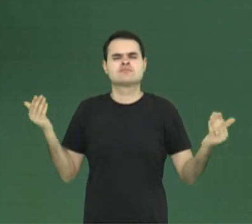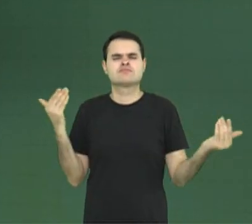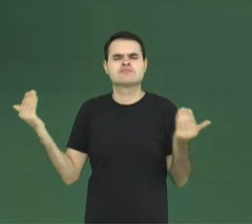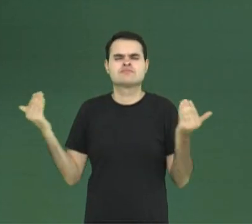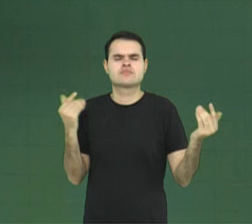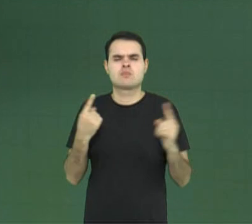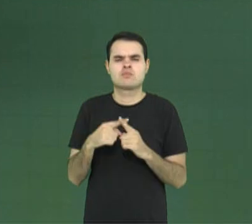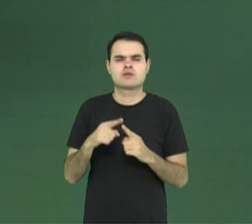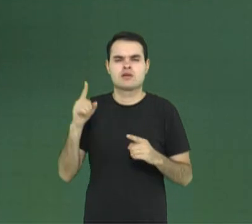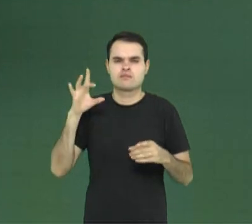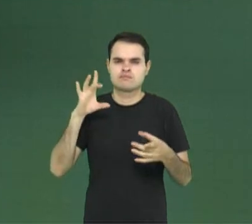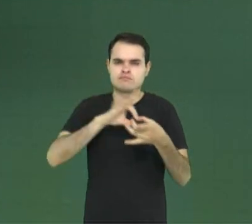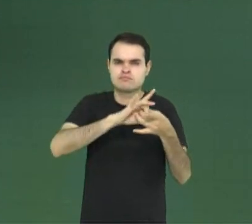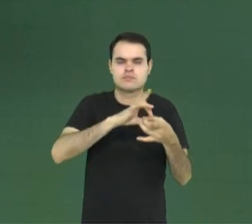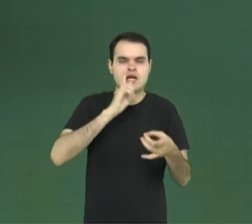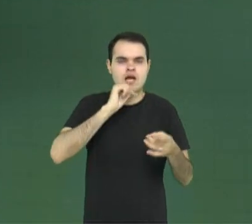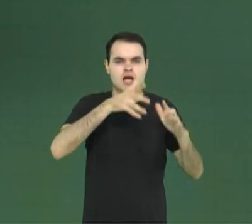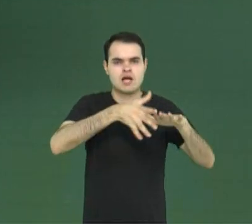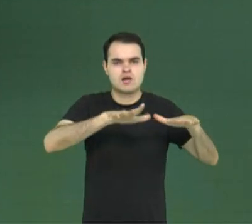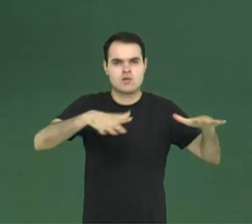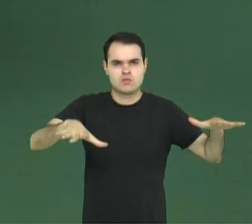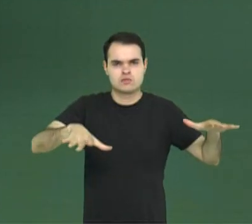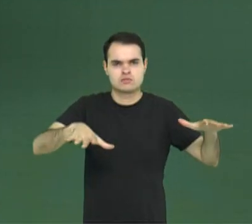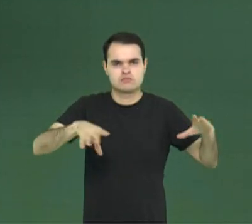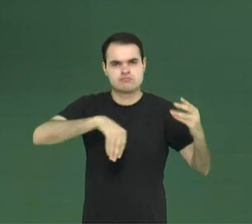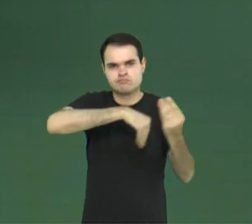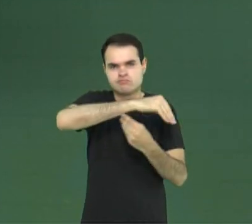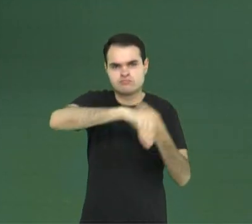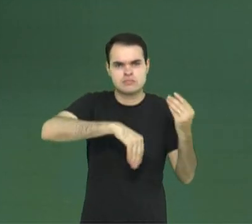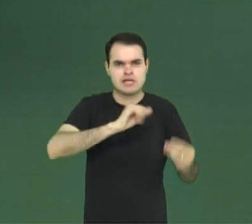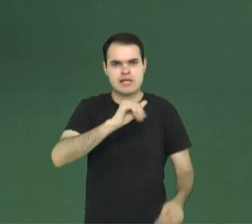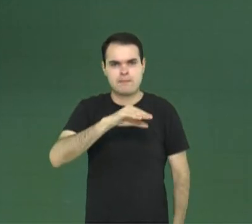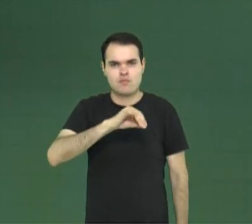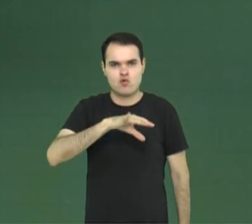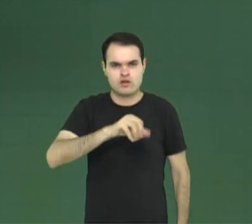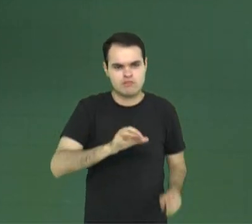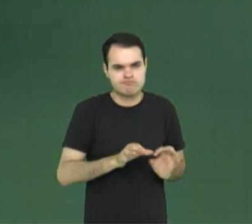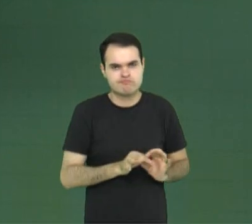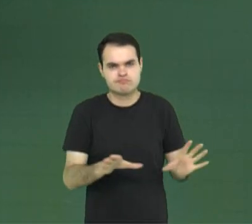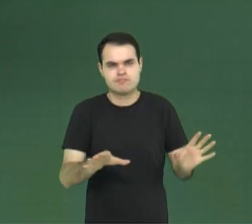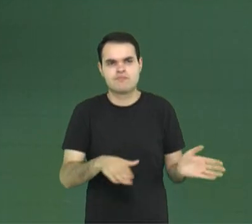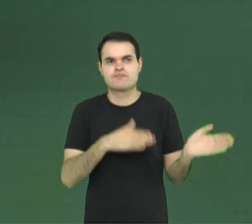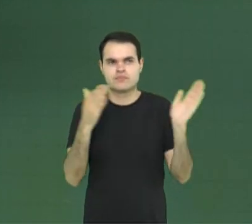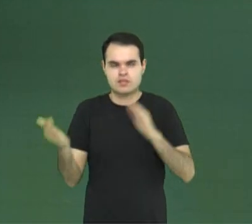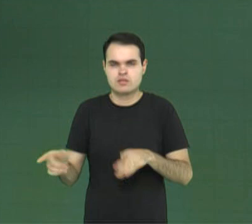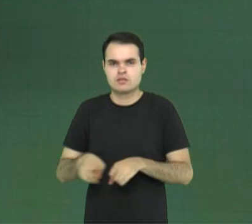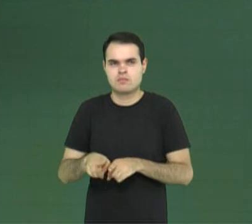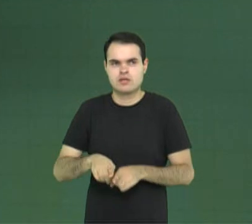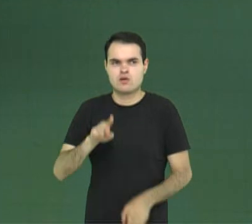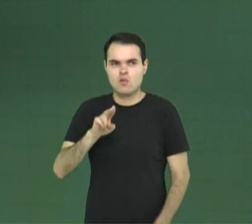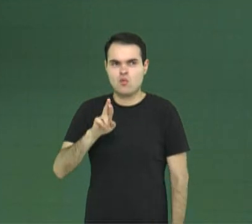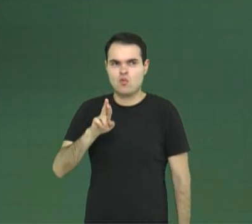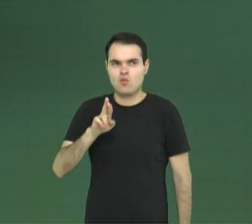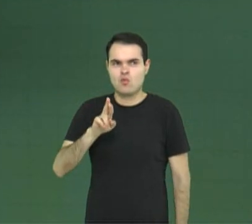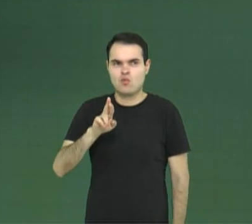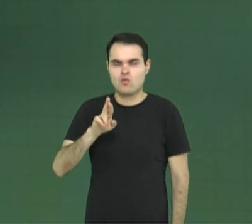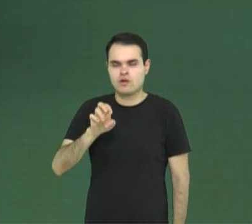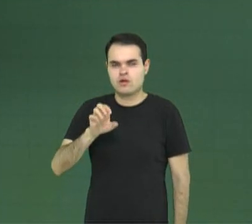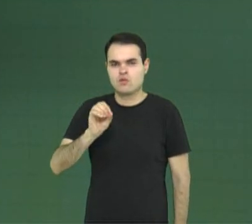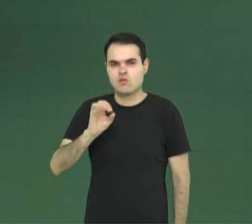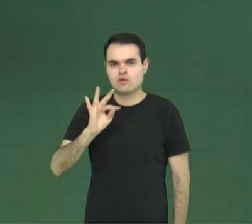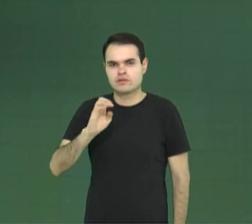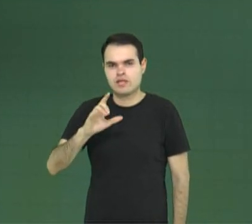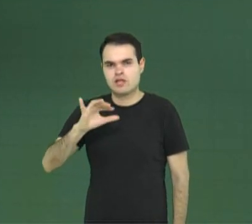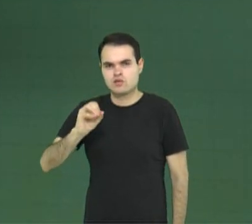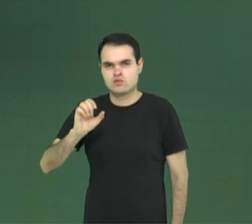Porque esses são aquáticos e eles têm alta solubilidade dessa amônia na água aí, tá? Tenho também os ureotélicos, que vai estar